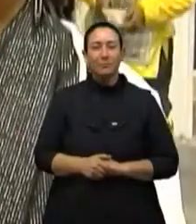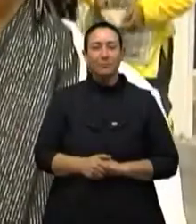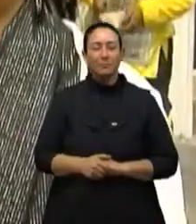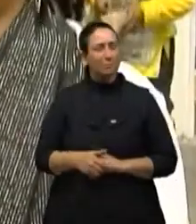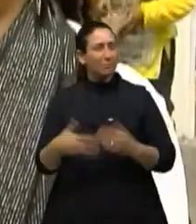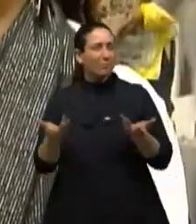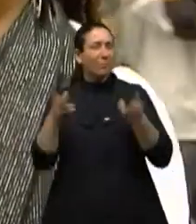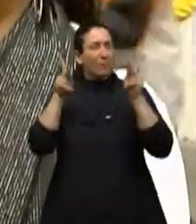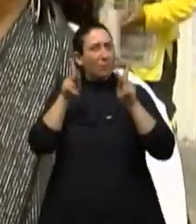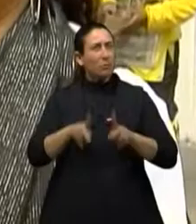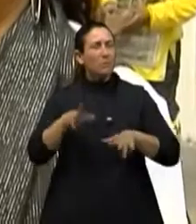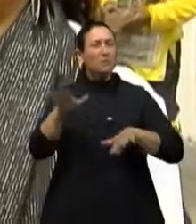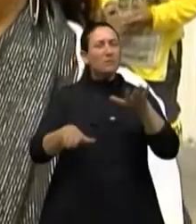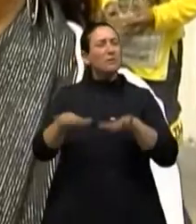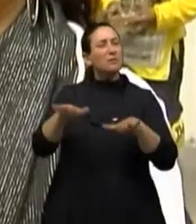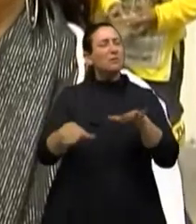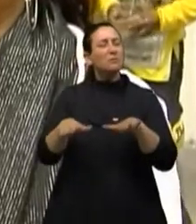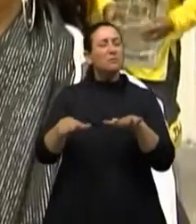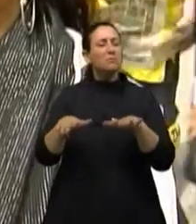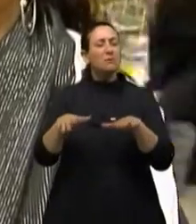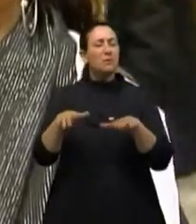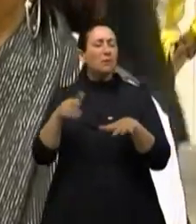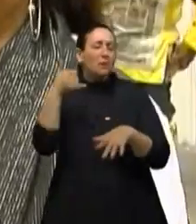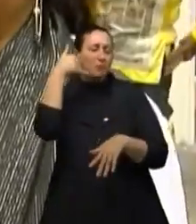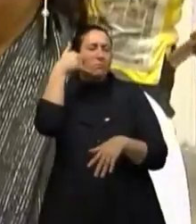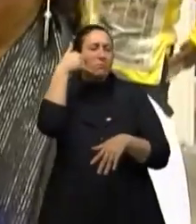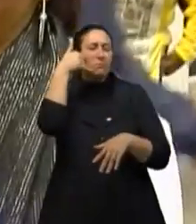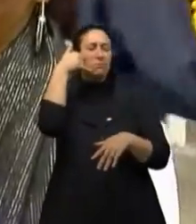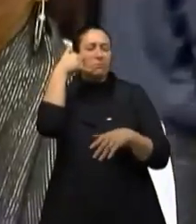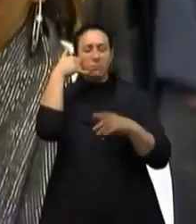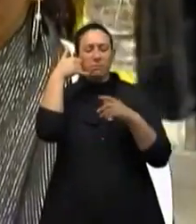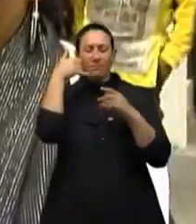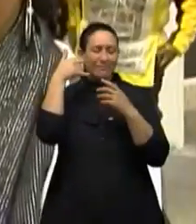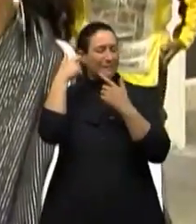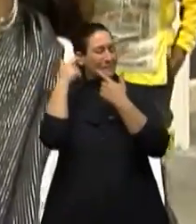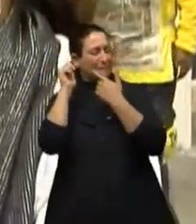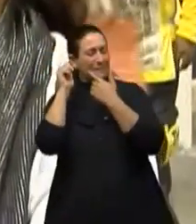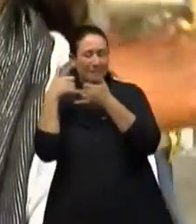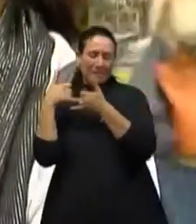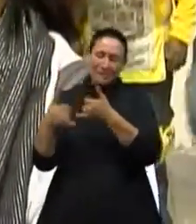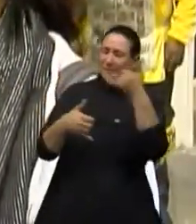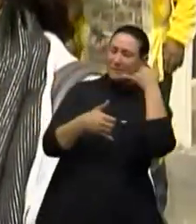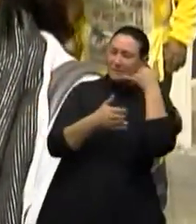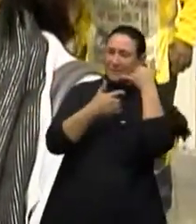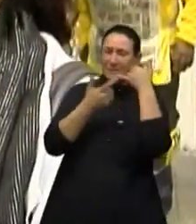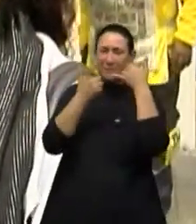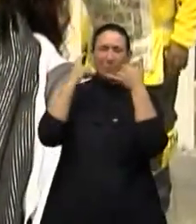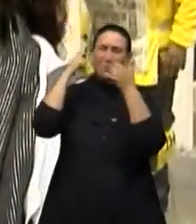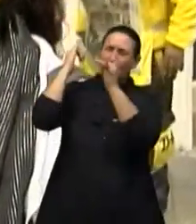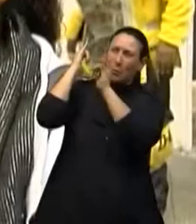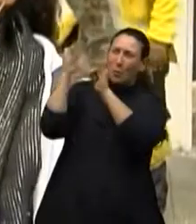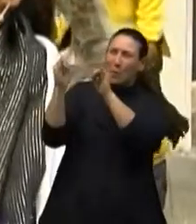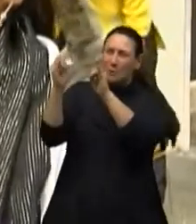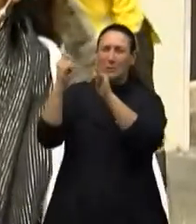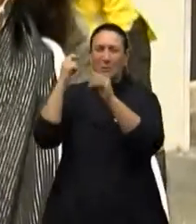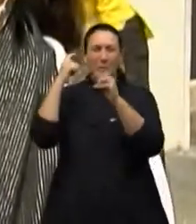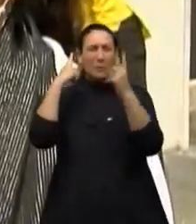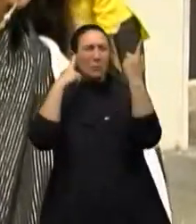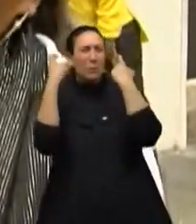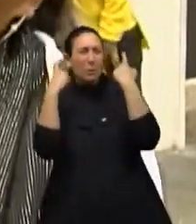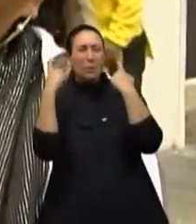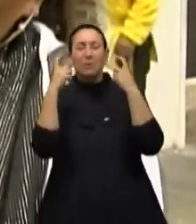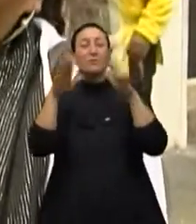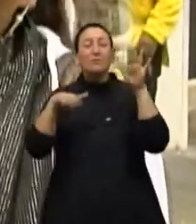pessoa fica né às vezes tá falando no telefone às vezes de um lado não ouve direito barulho de ônibus coisa assim a pessoa não consegue